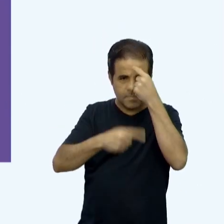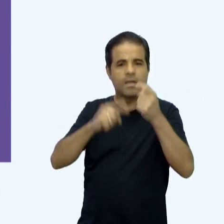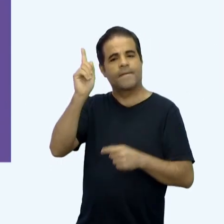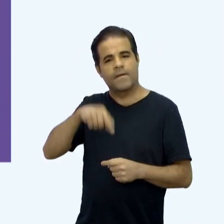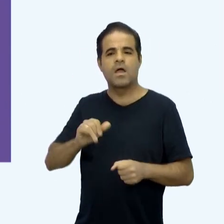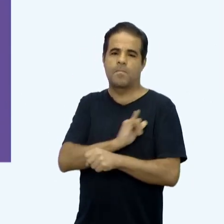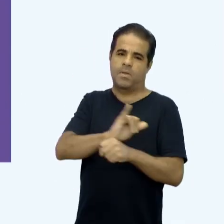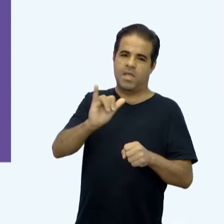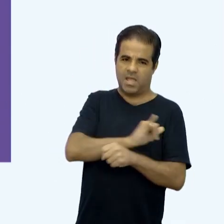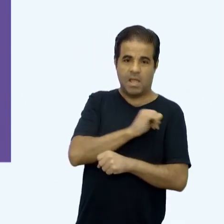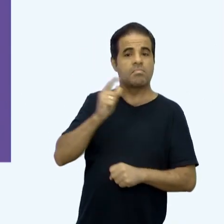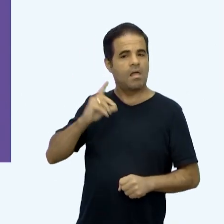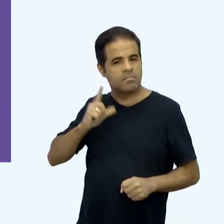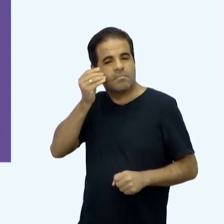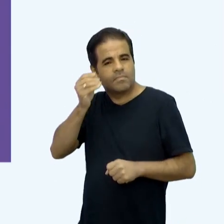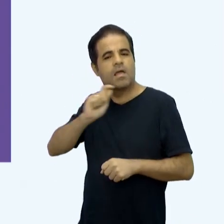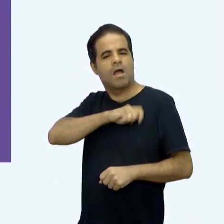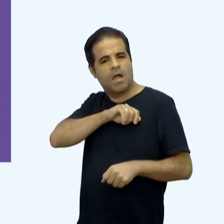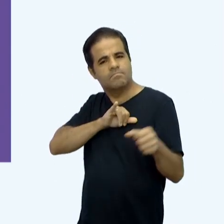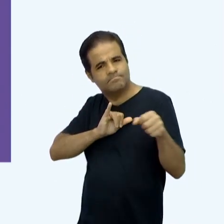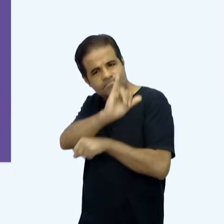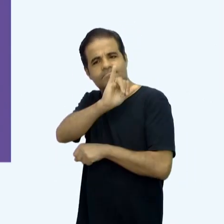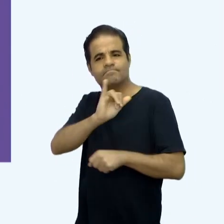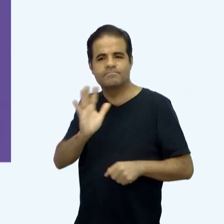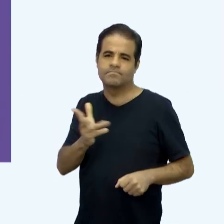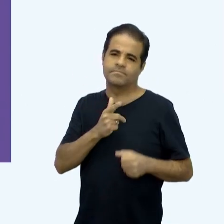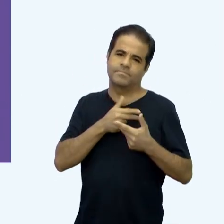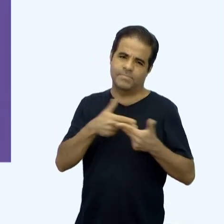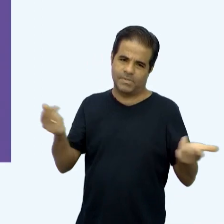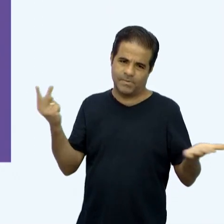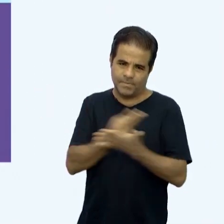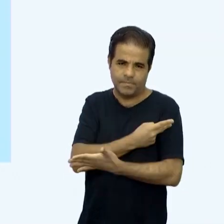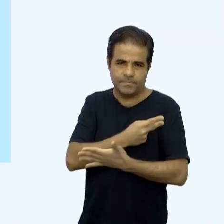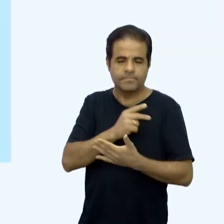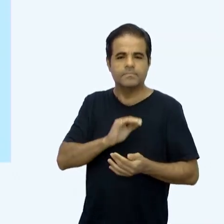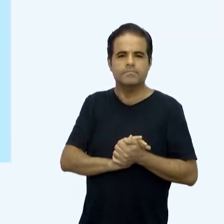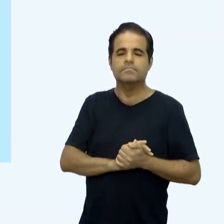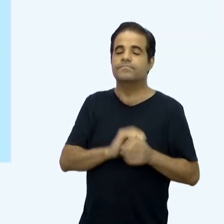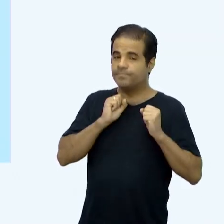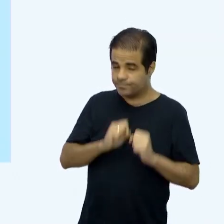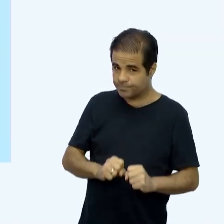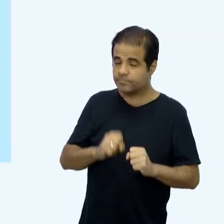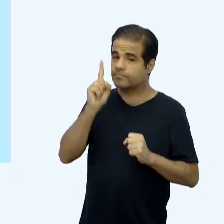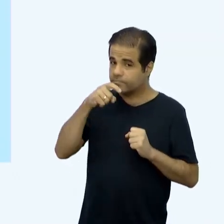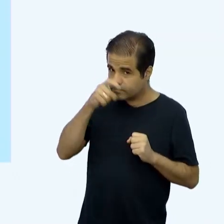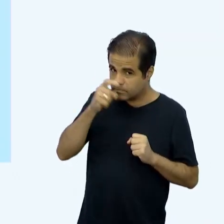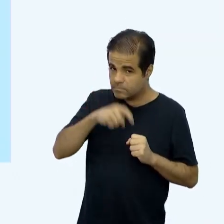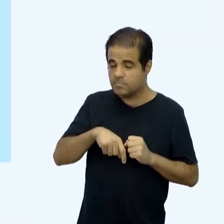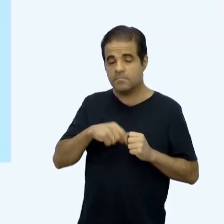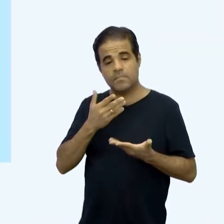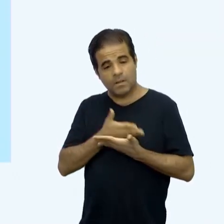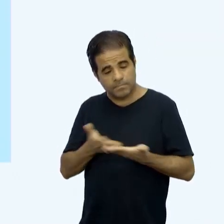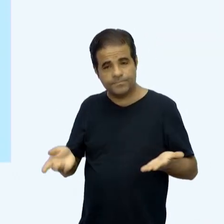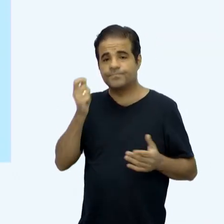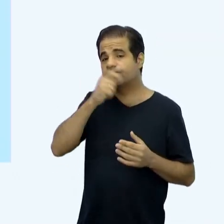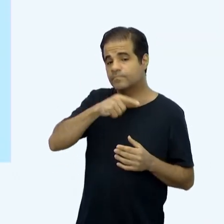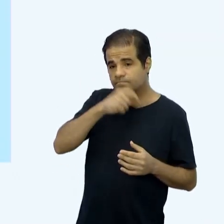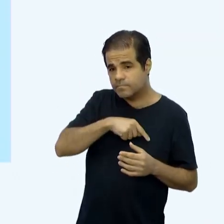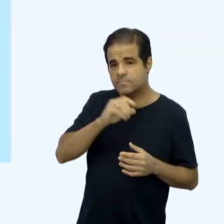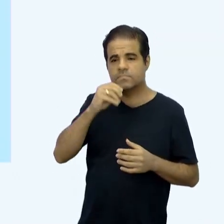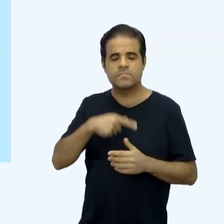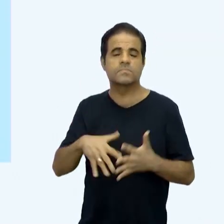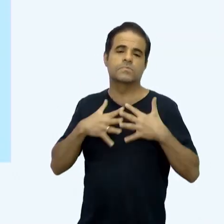das estratégias de quem está tentando te enganar ou convencer de algo. Pode ter uma mentira, um boato, uma piada ou